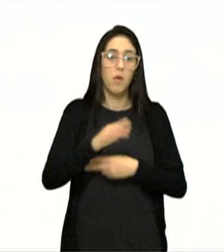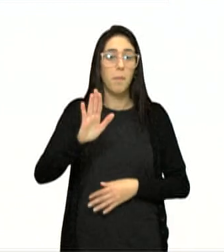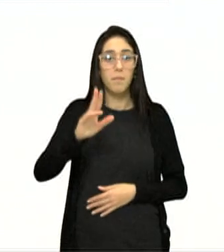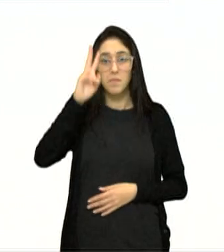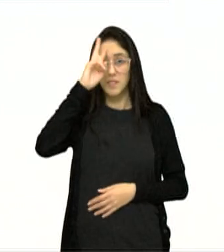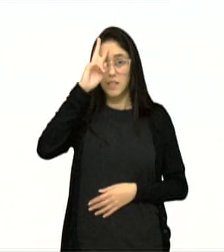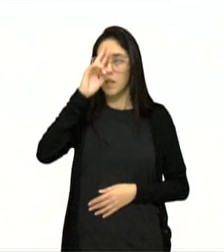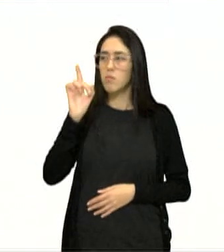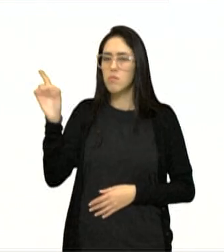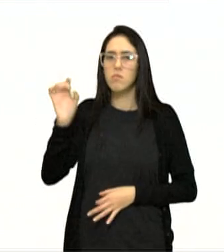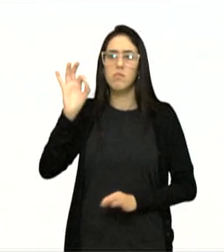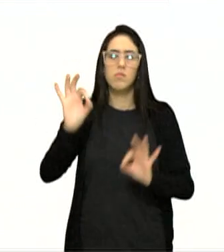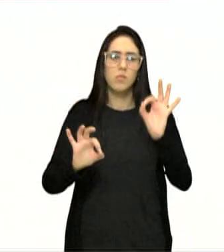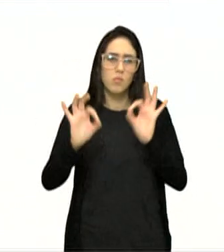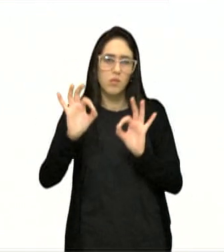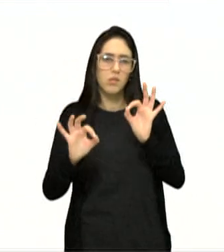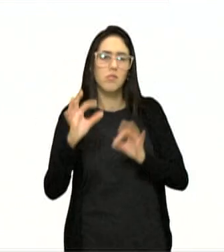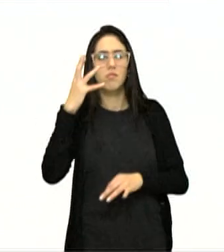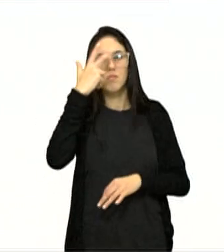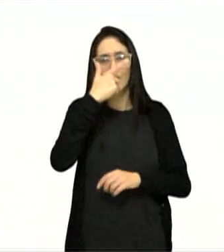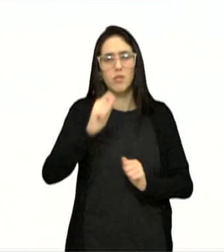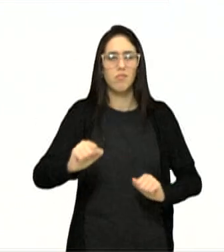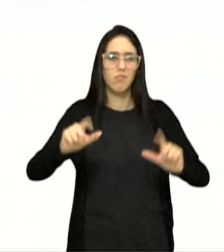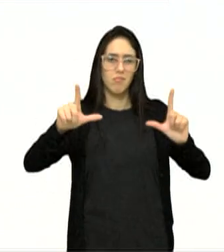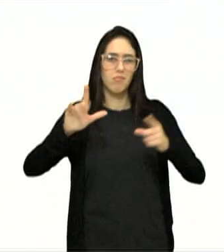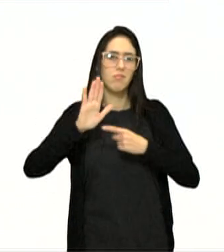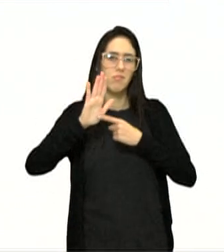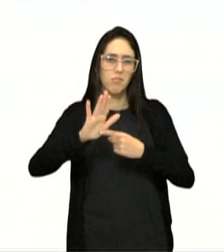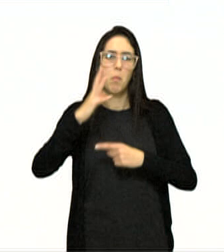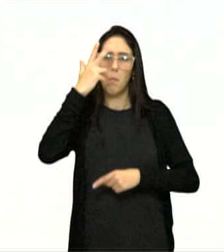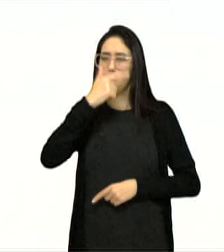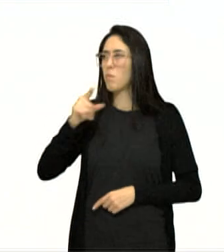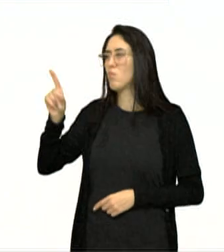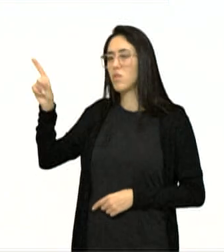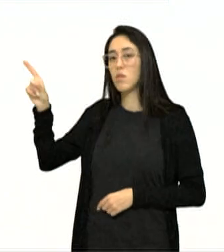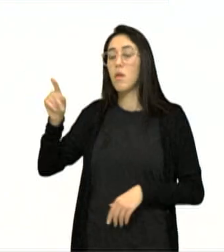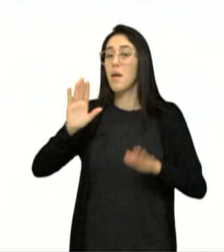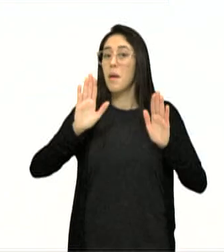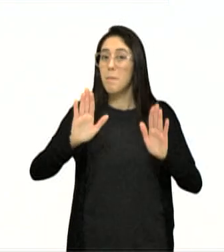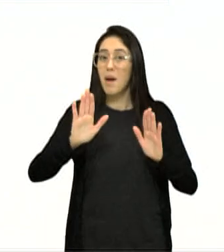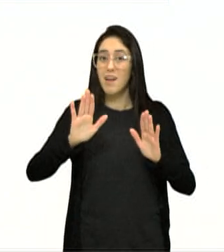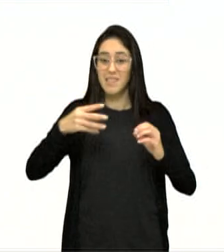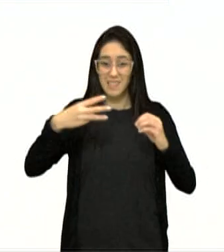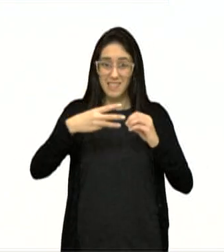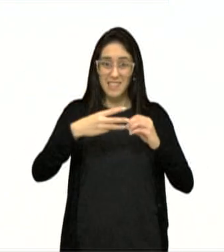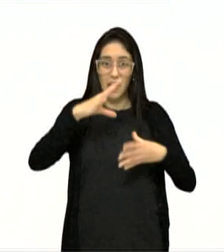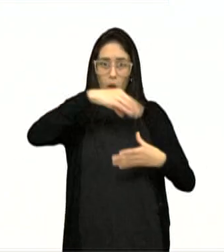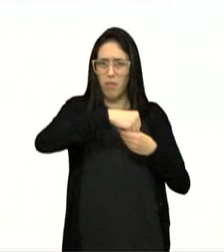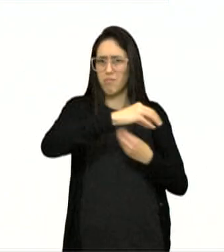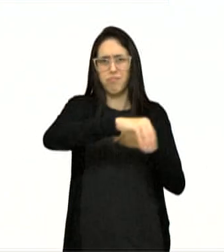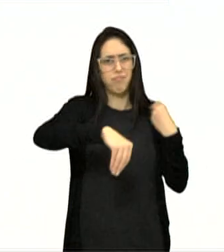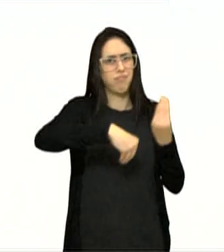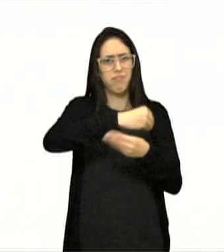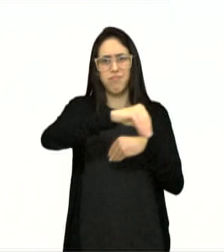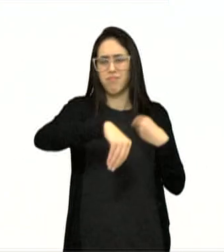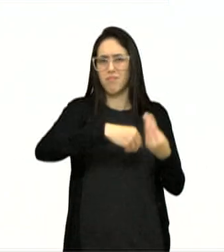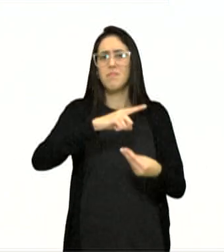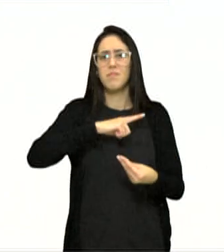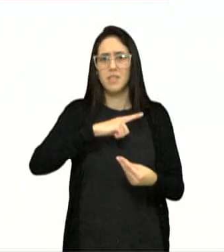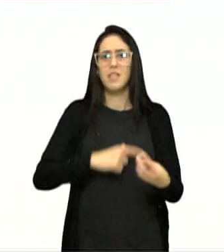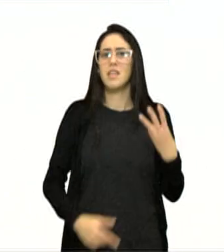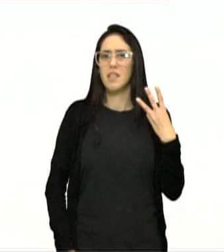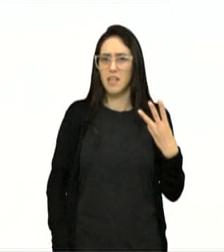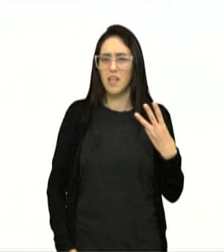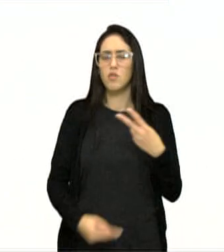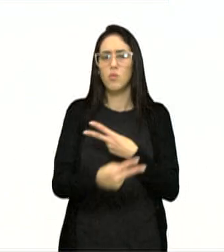está organizadinho, está, né, preparado ali para ser exposto, porém, na célula está tudo misturado. Existem os 3 cromossomos, mas